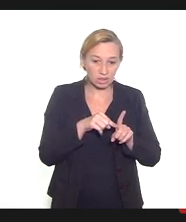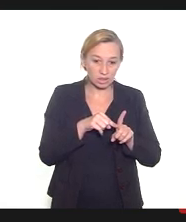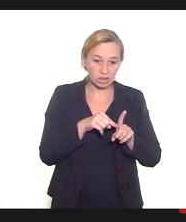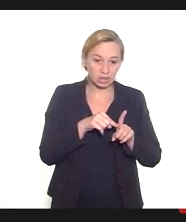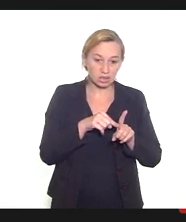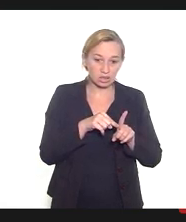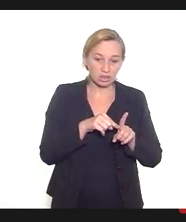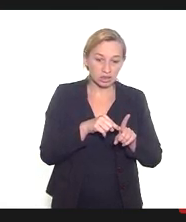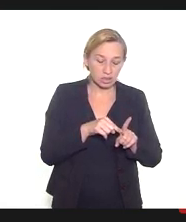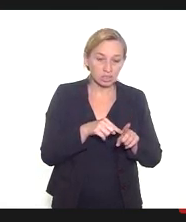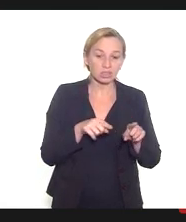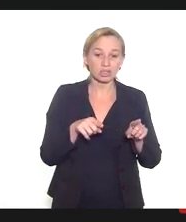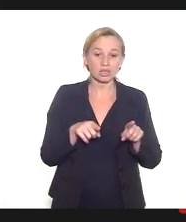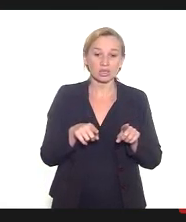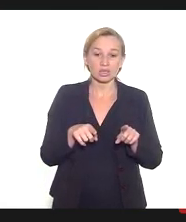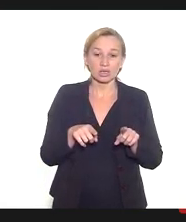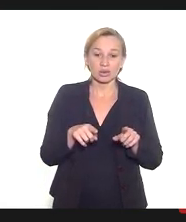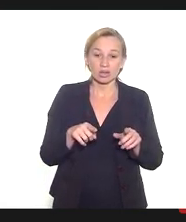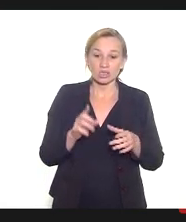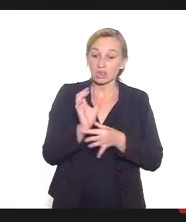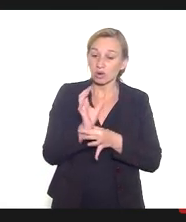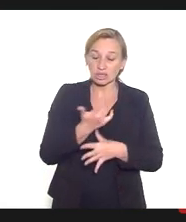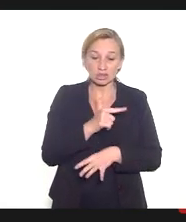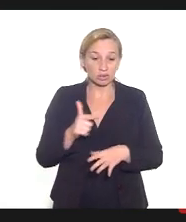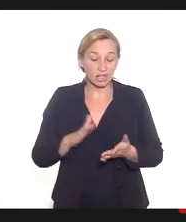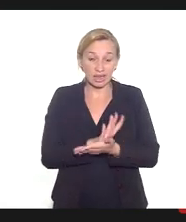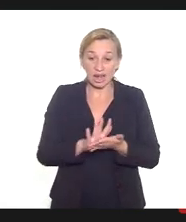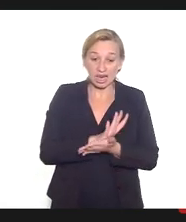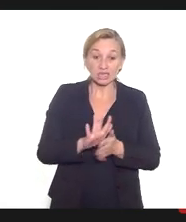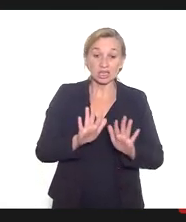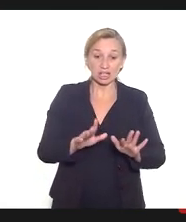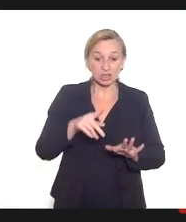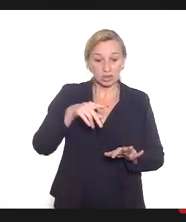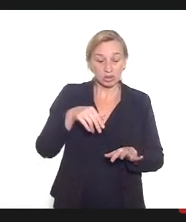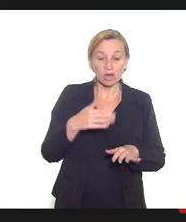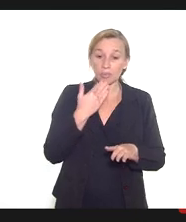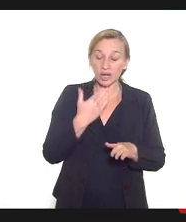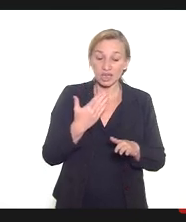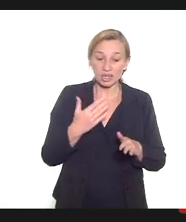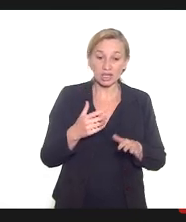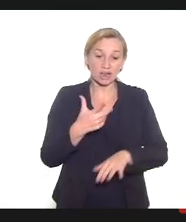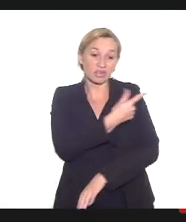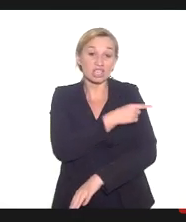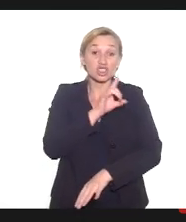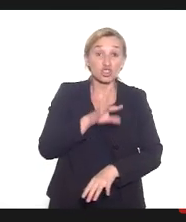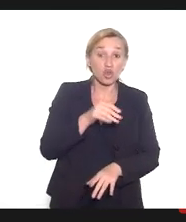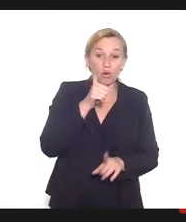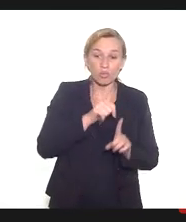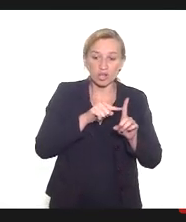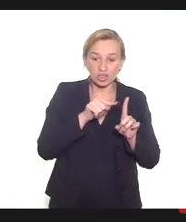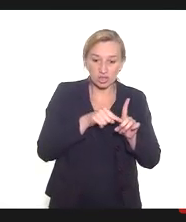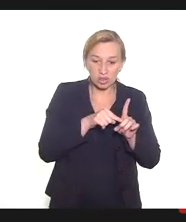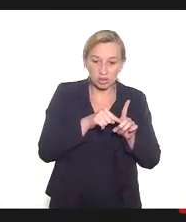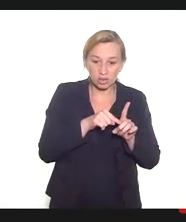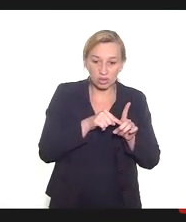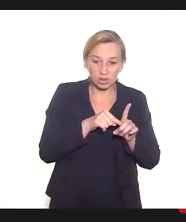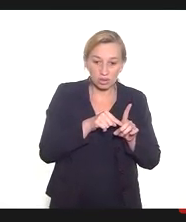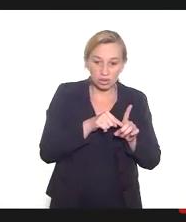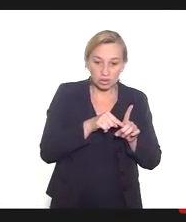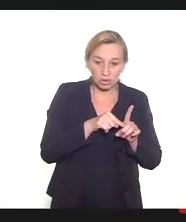e a nota técnica 627 veio recomendar a vacinação somente na gestão como